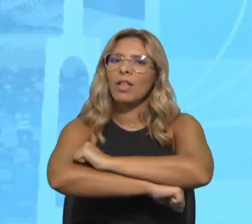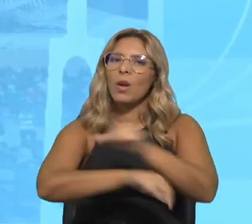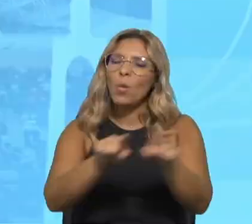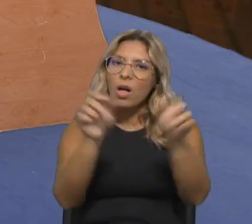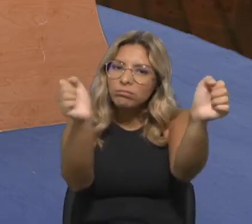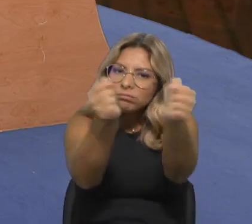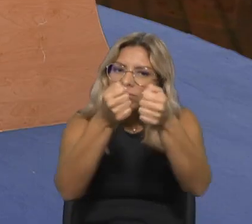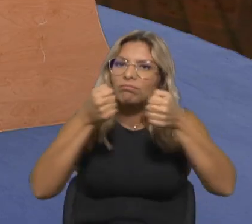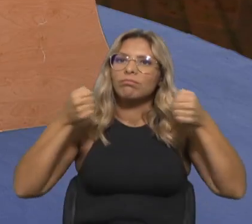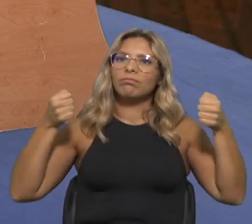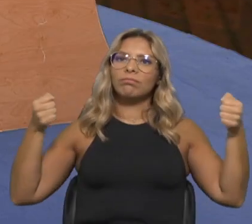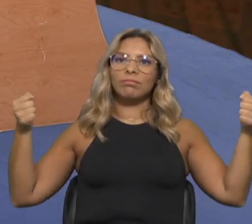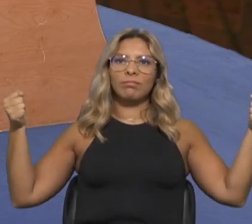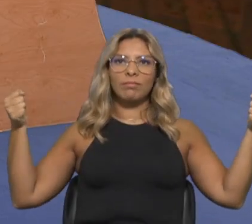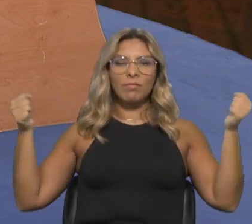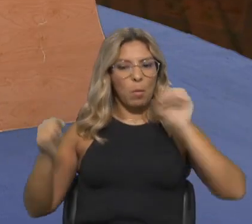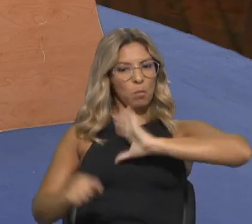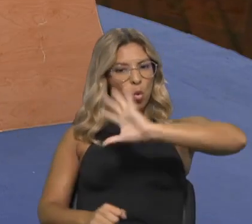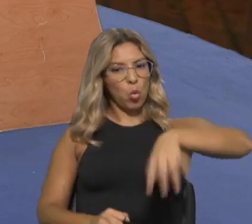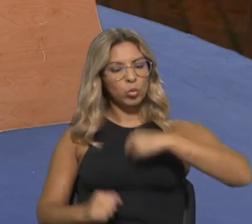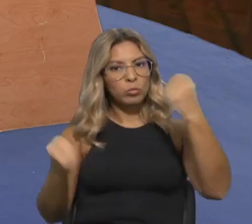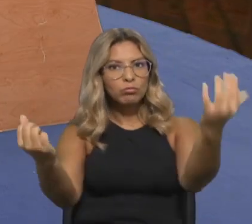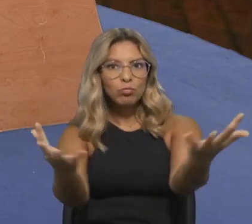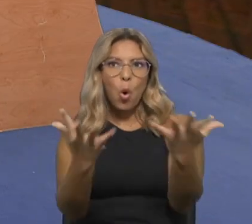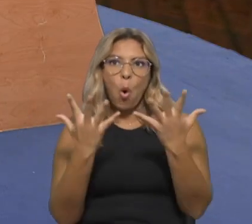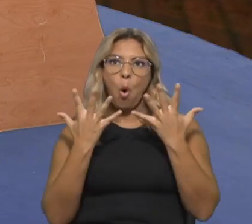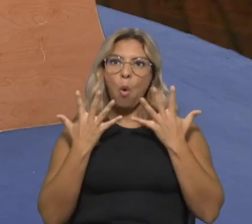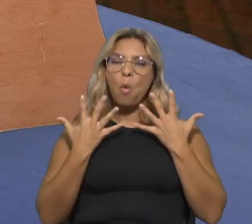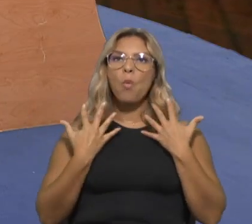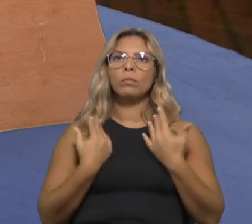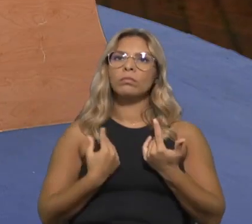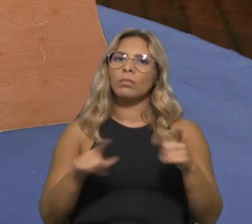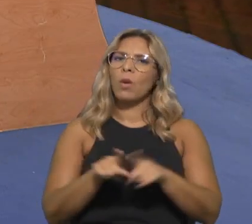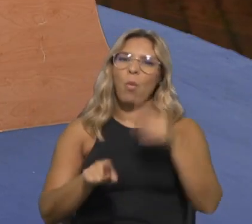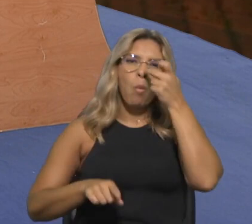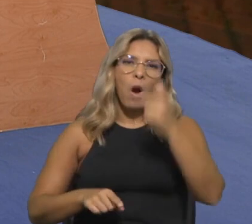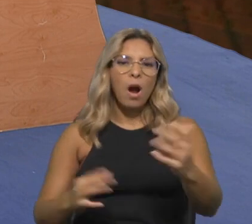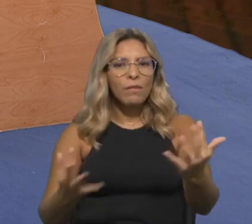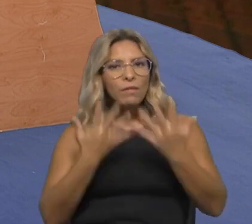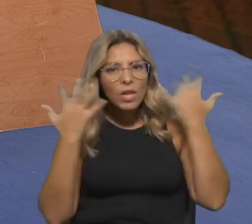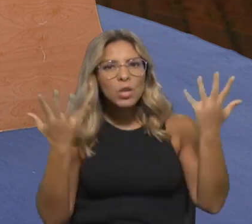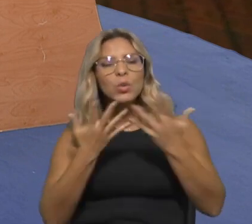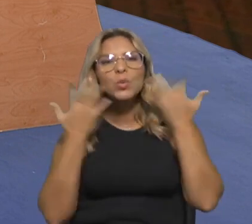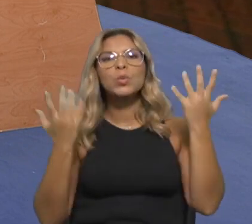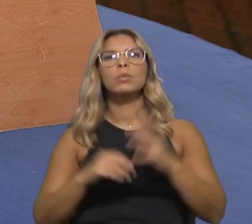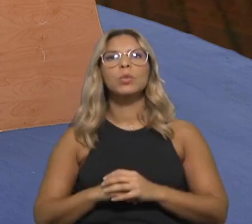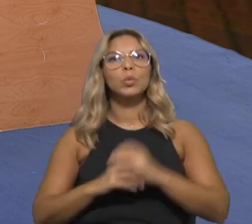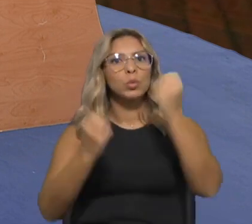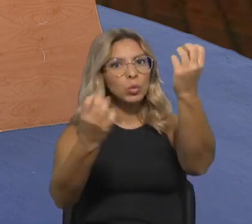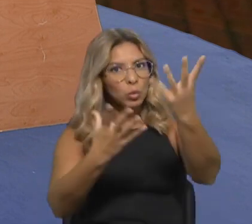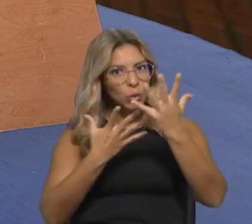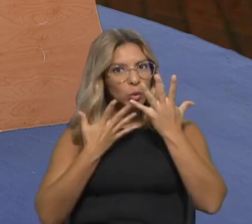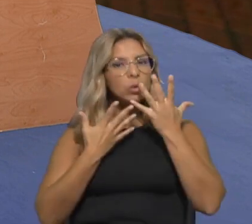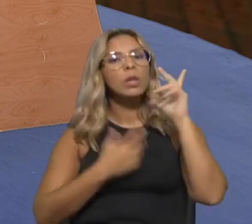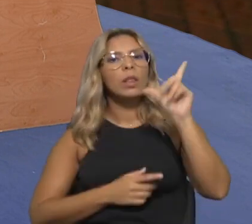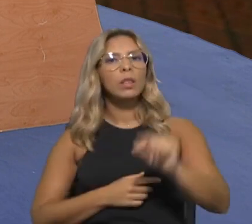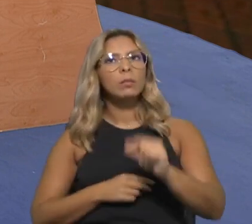e para que o mundo nos entre pela janela dentro com o ar fresco com al luminosidade mas ao mesmo tempo